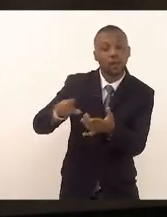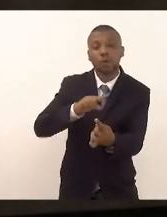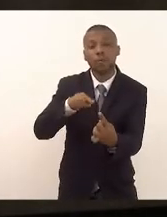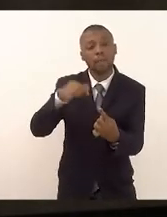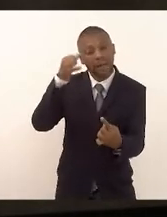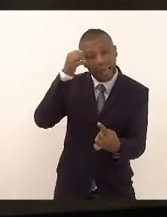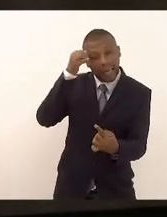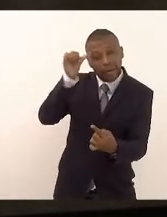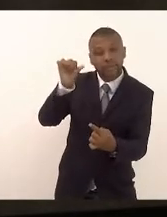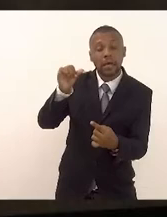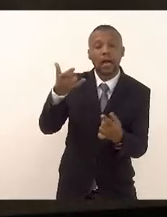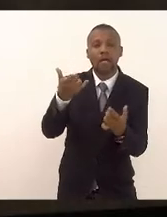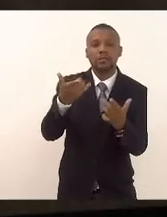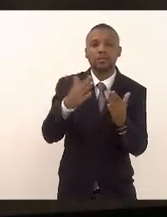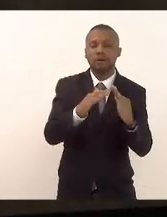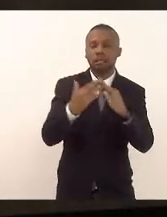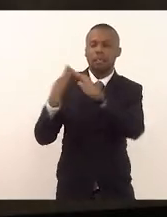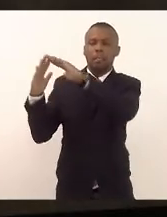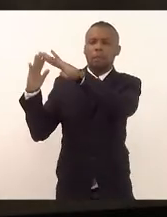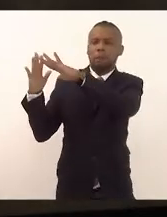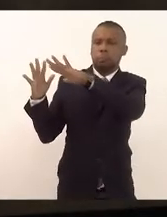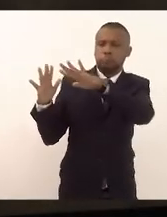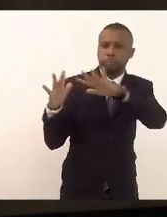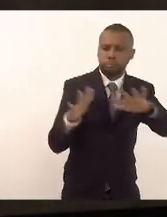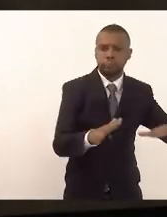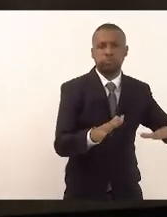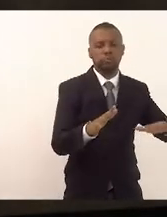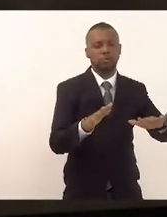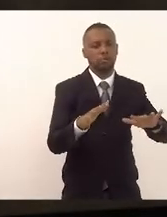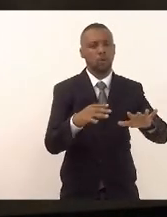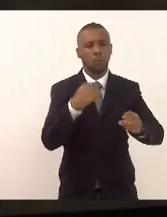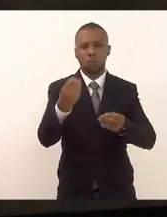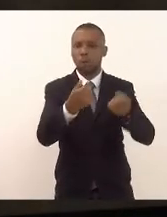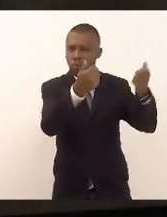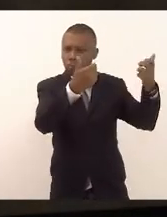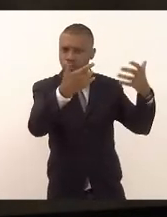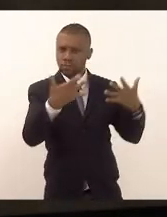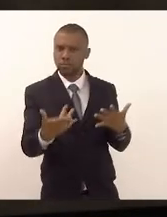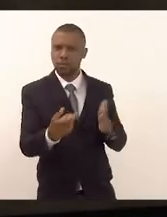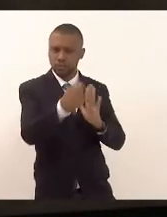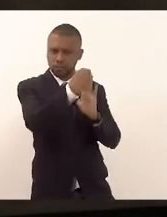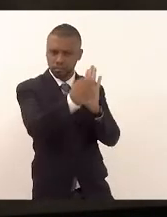de Calamidades e Desastres Naturais, na forma que menciona.